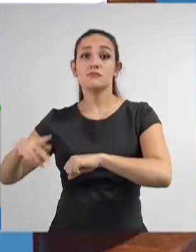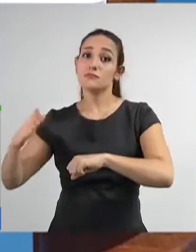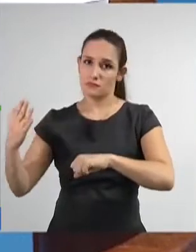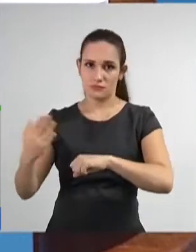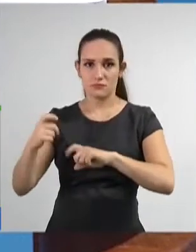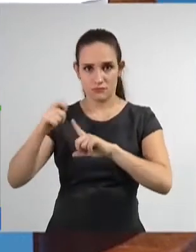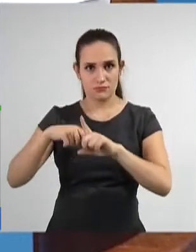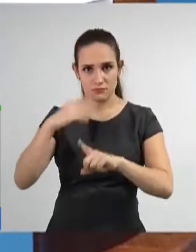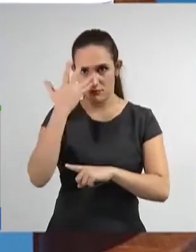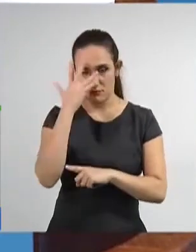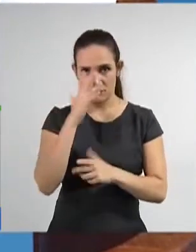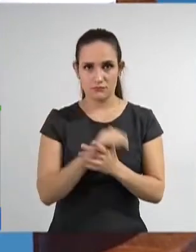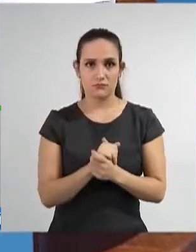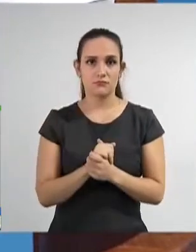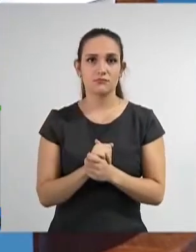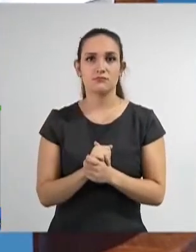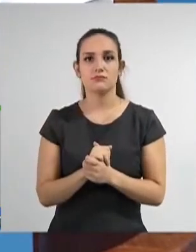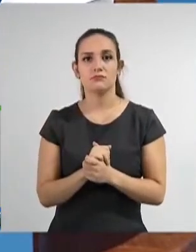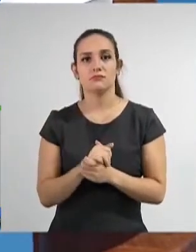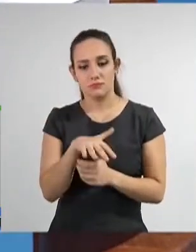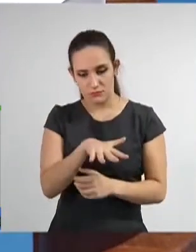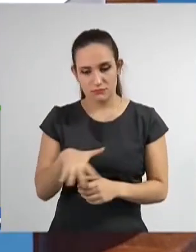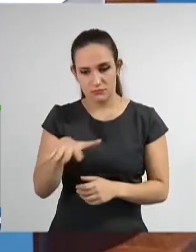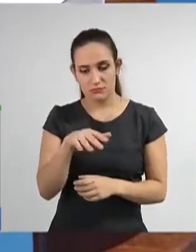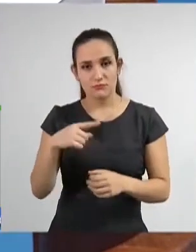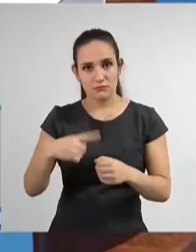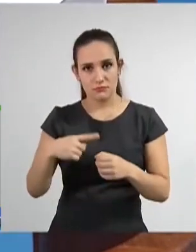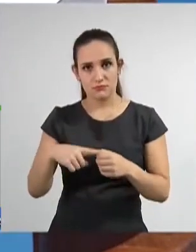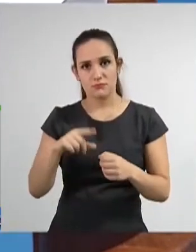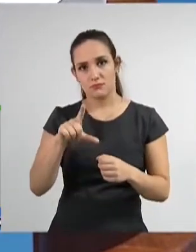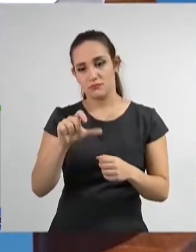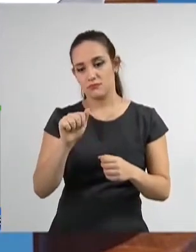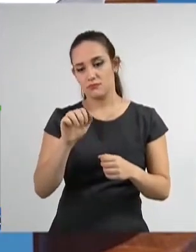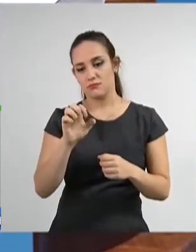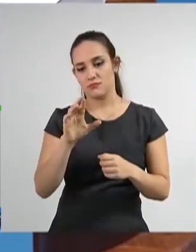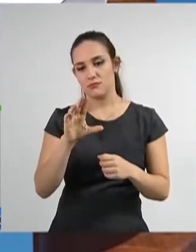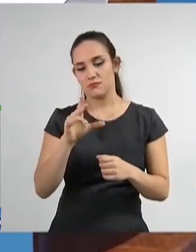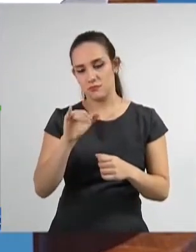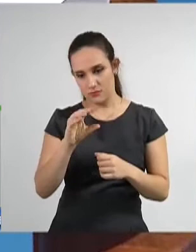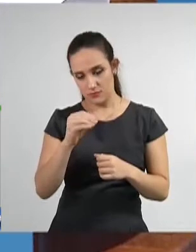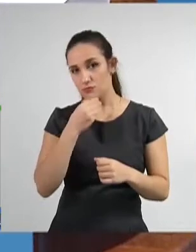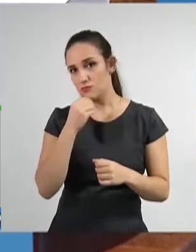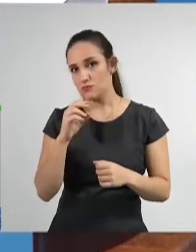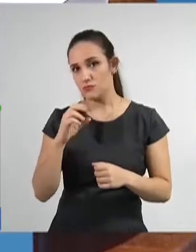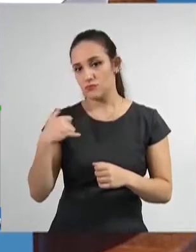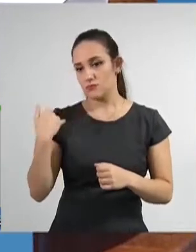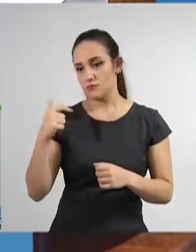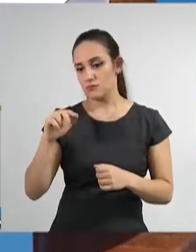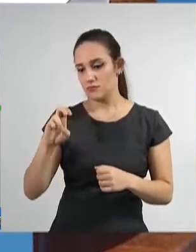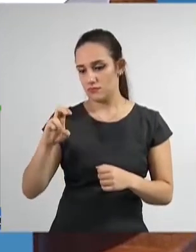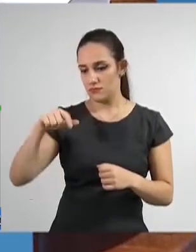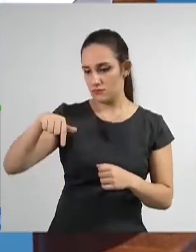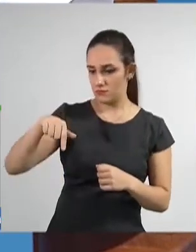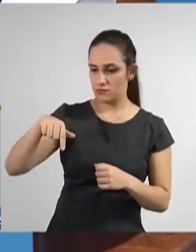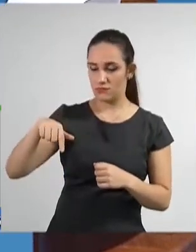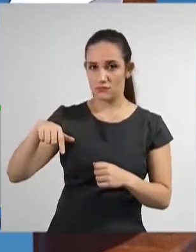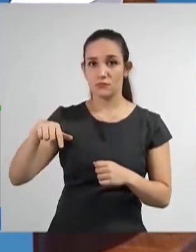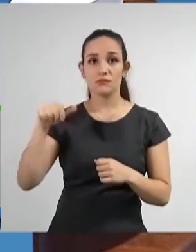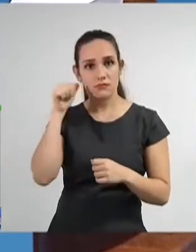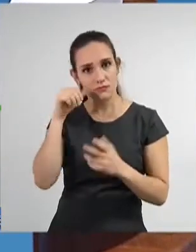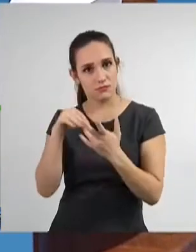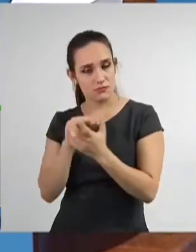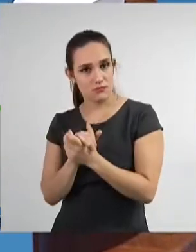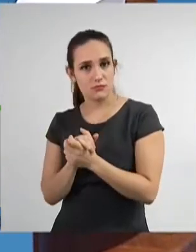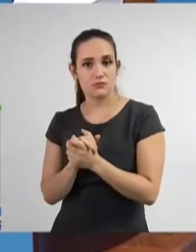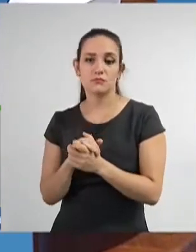fevereiro, no perímetro urbano. Laércio Luiz de Oliveira, 57 anos, e a companheira Dirce Ferreira da Silva seguiam numa